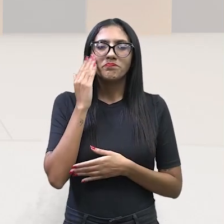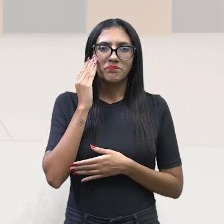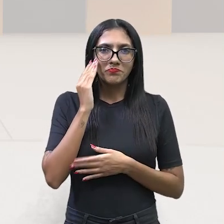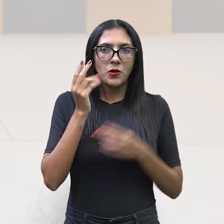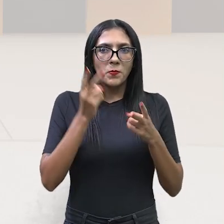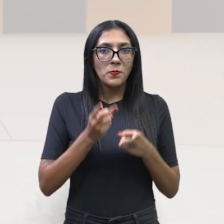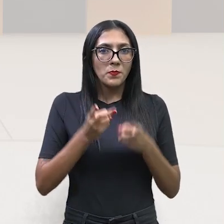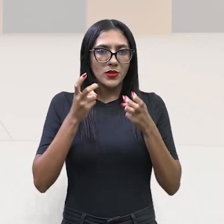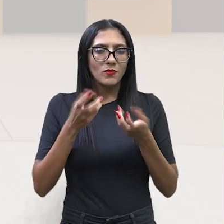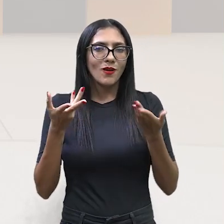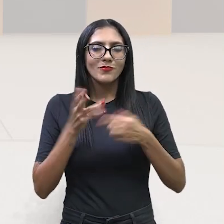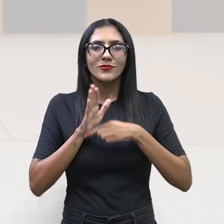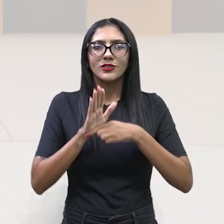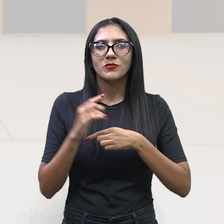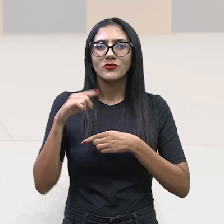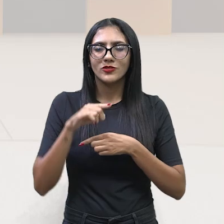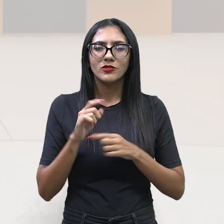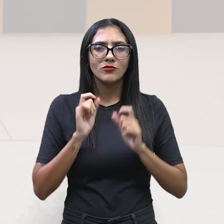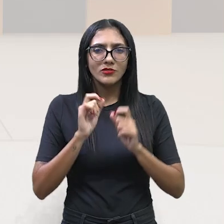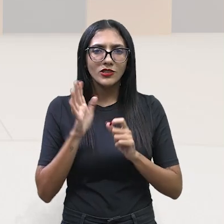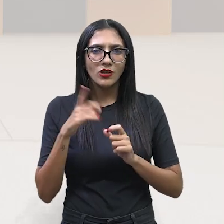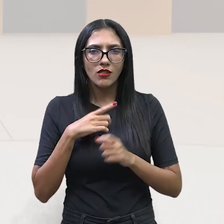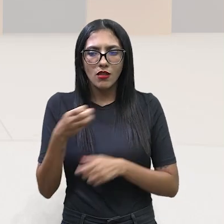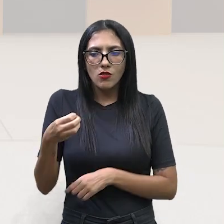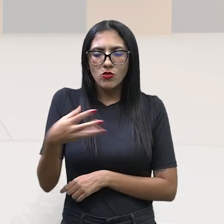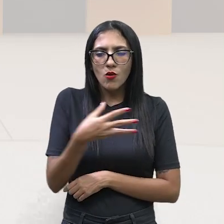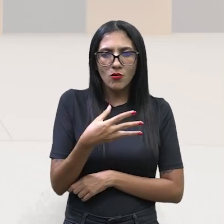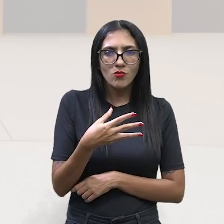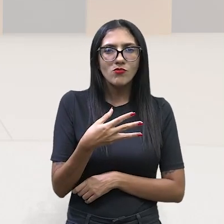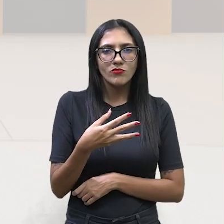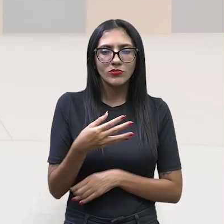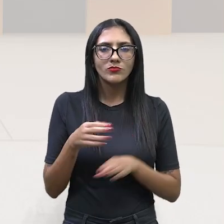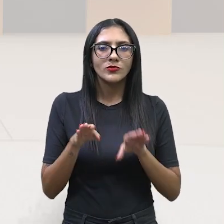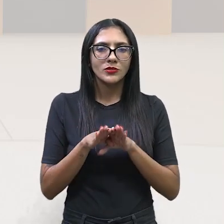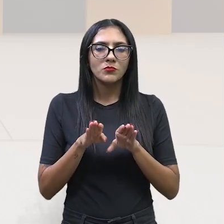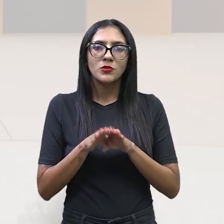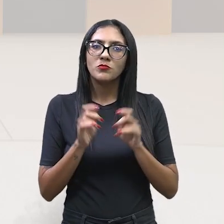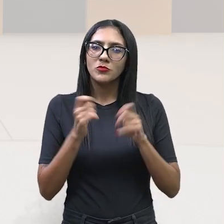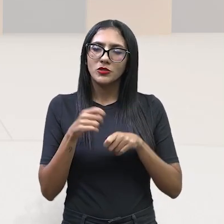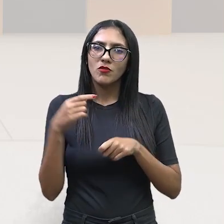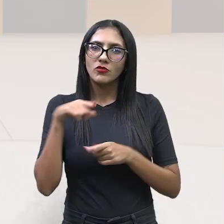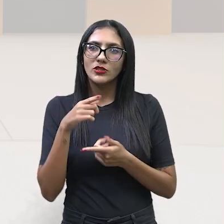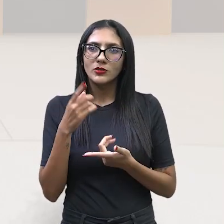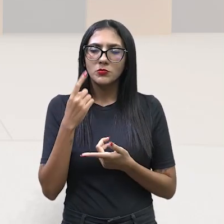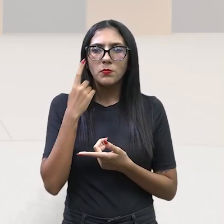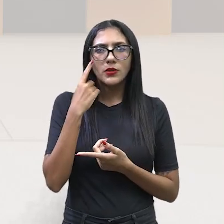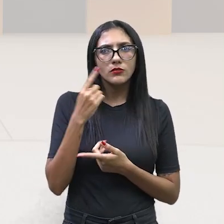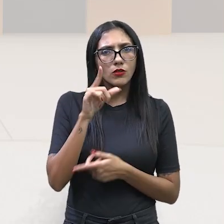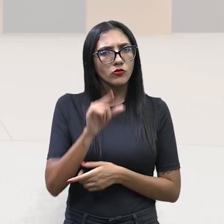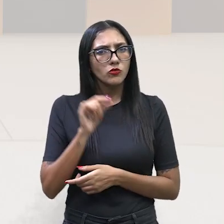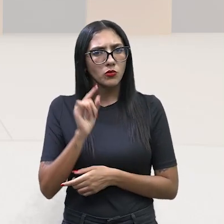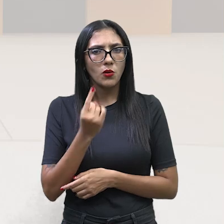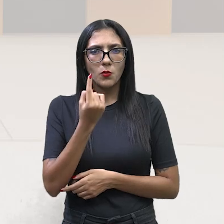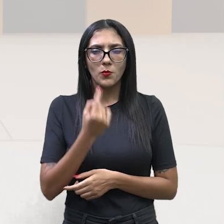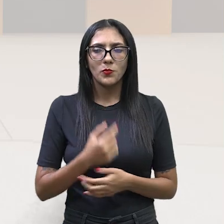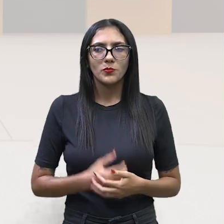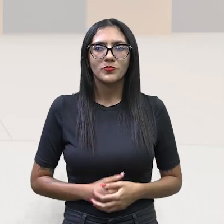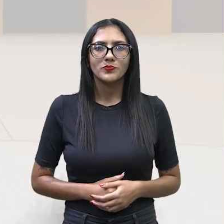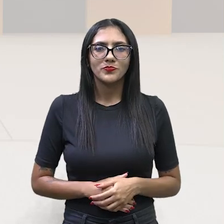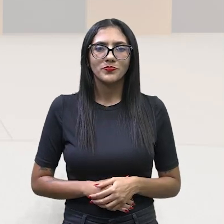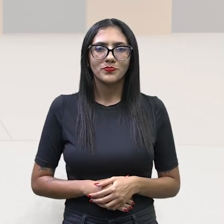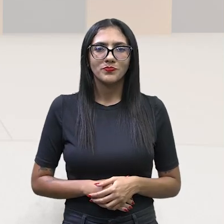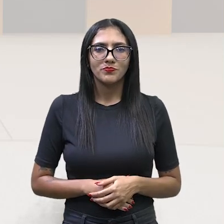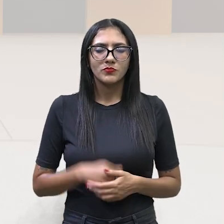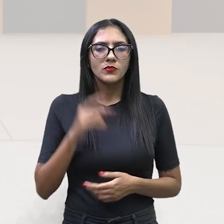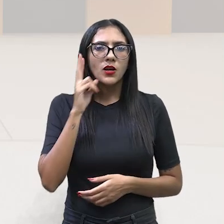mostrando aí para você o que vai surgir, o que já está surgindo para que você tenha sua oportunidade. E lembrar, né, o mundo do